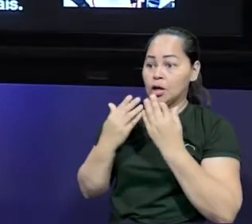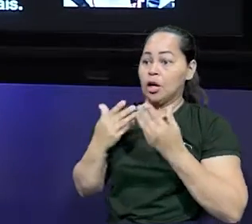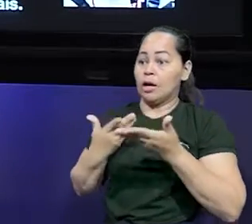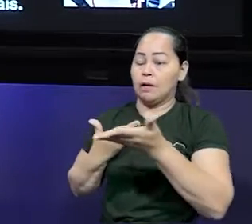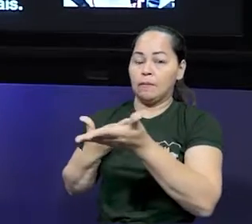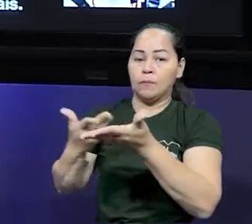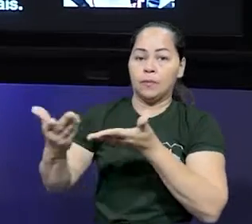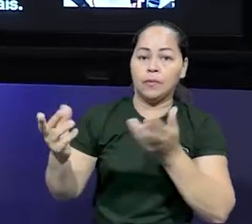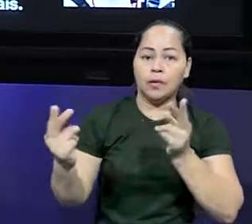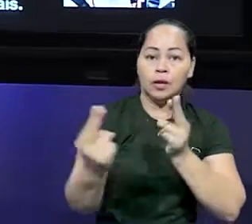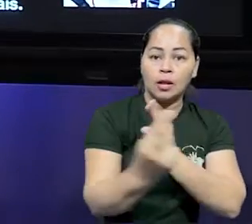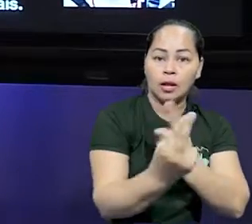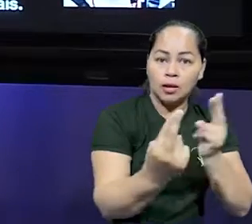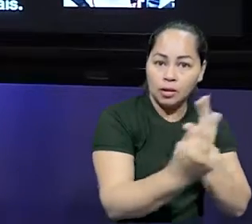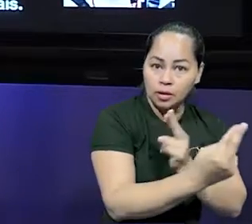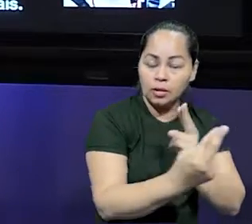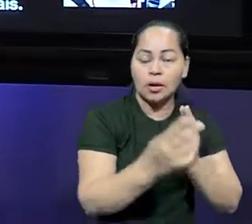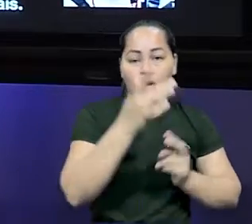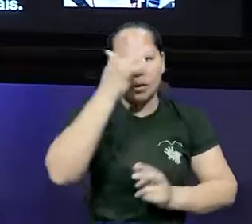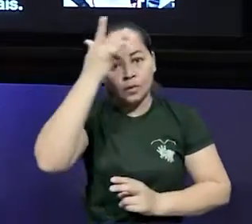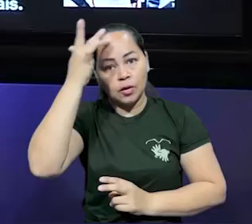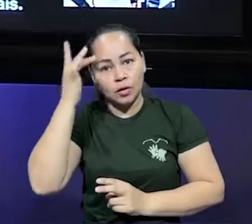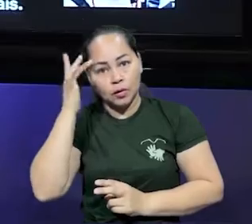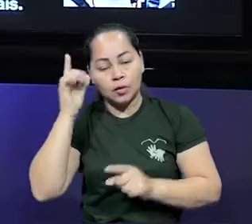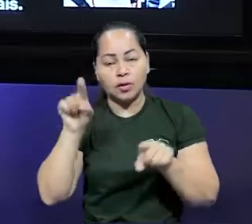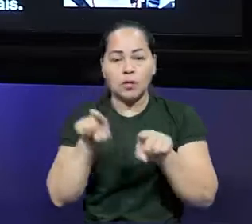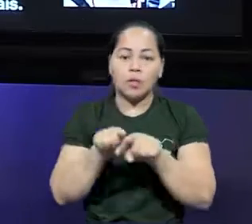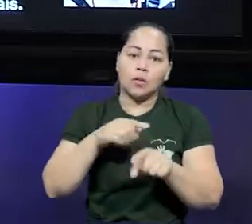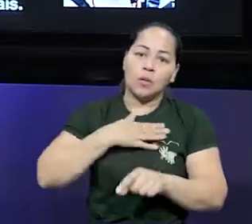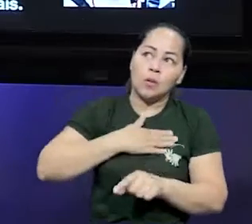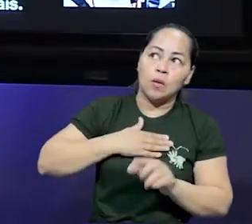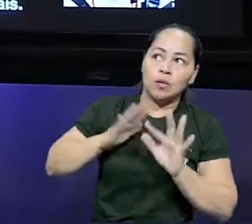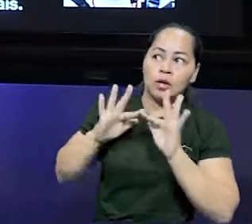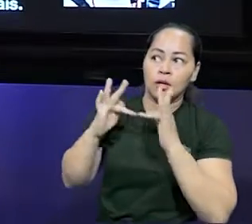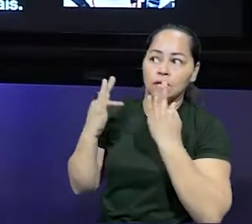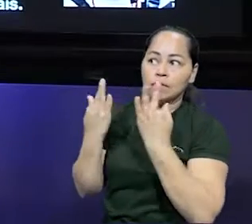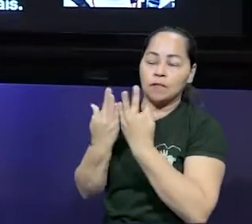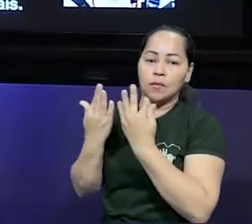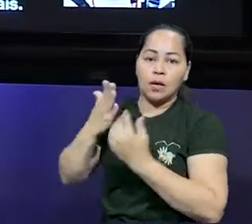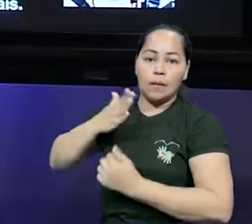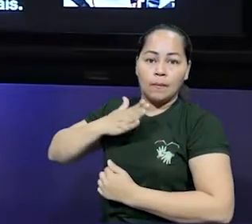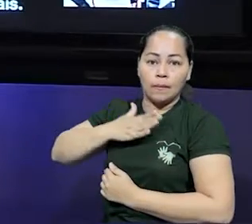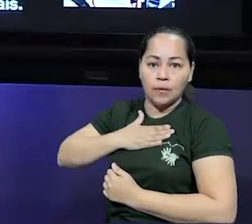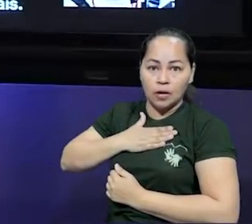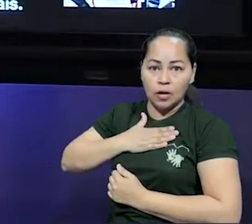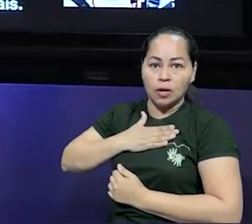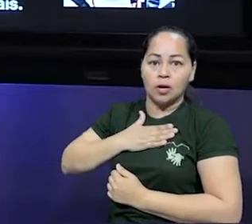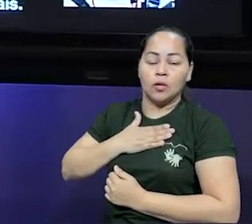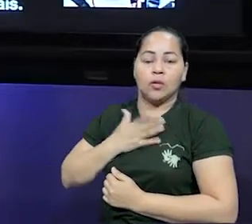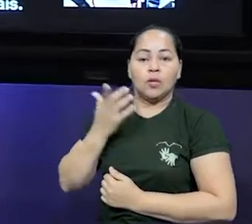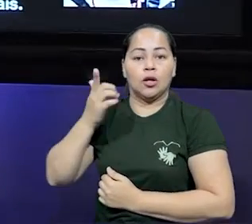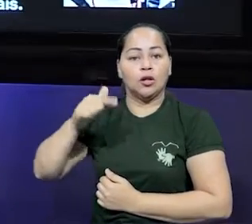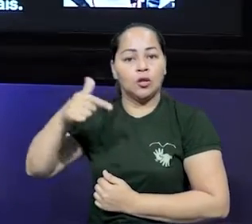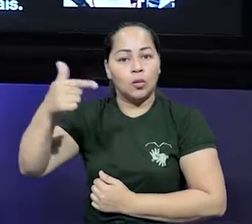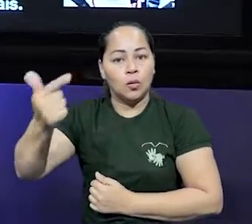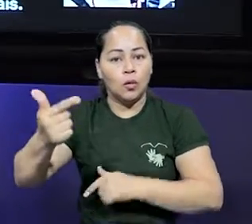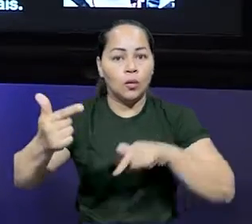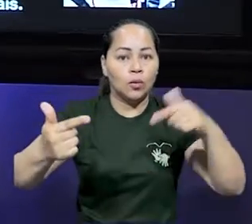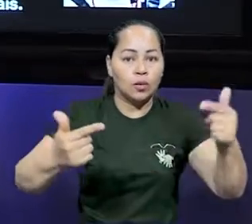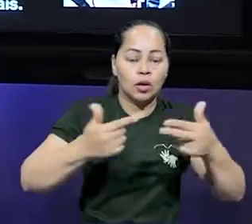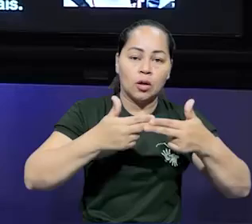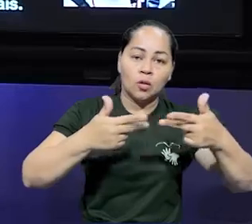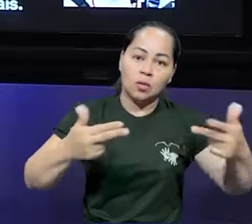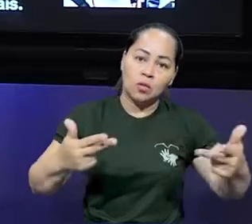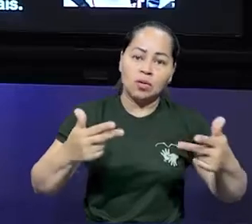aqueles, uma ambivalência, gostar, porque parece familiar, mas o questionamento já aponta para uma outra coisa